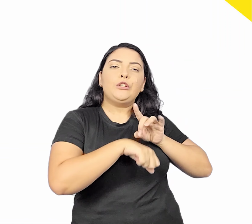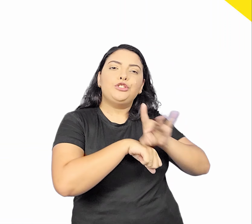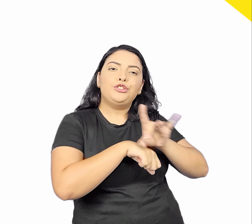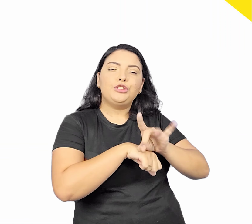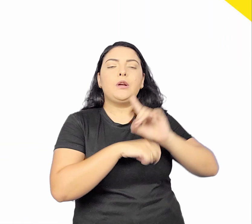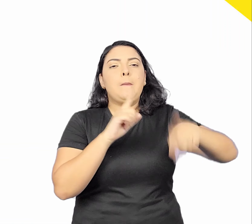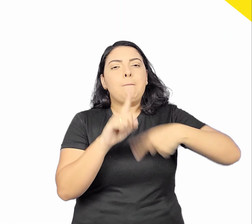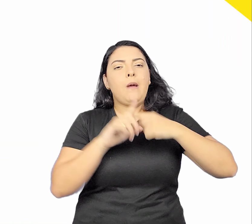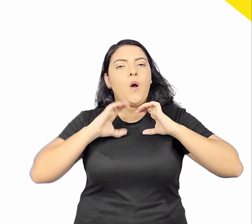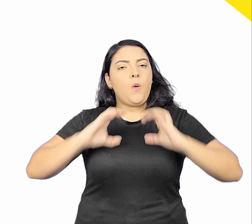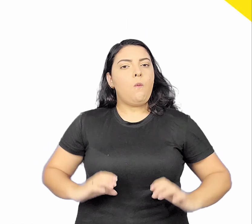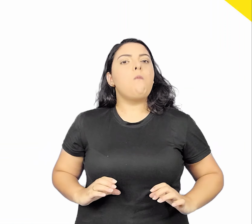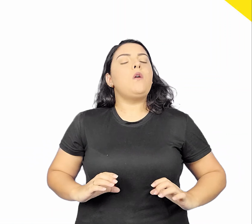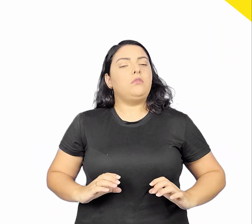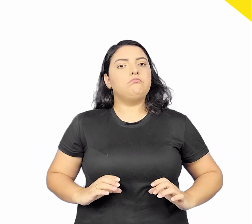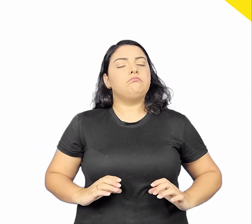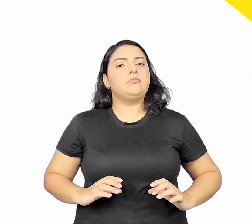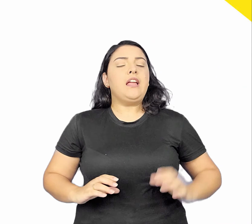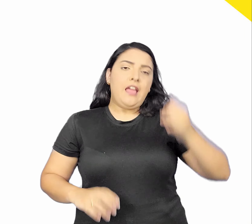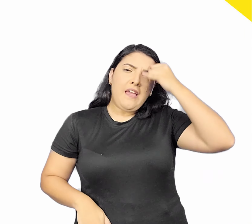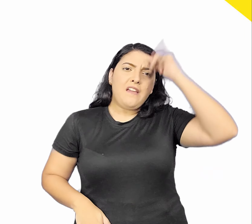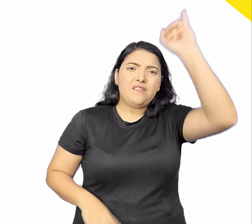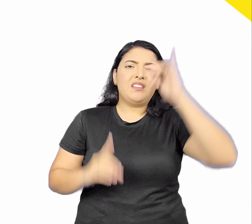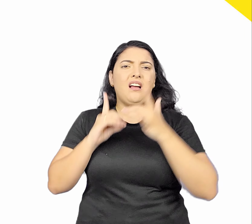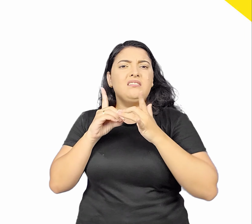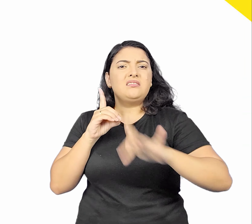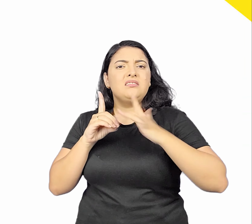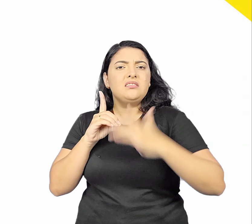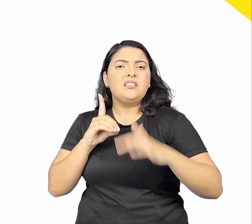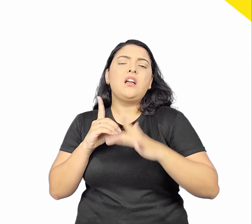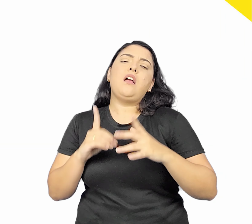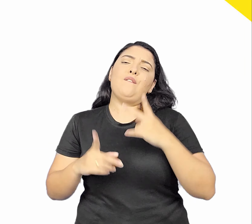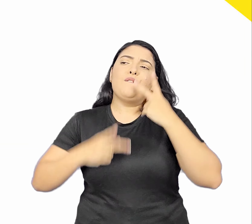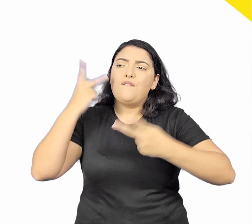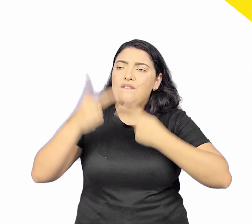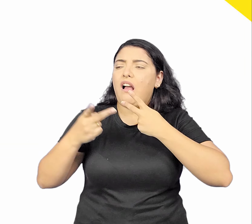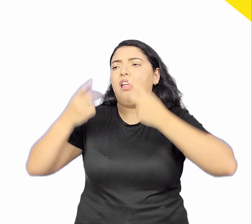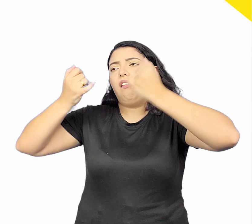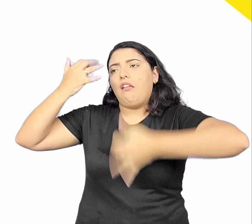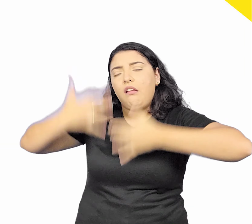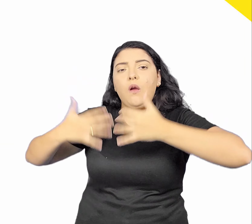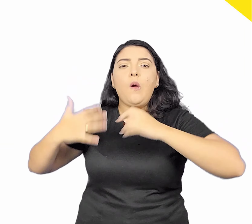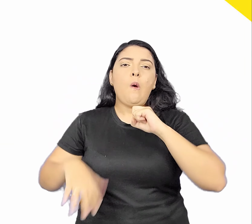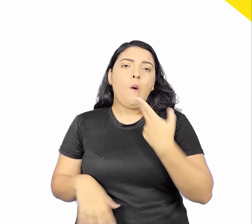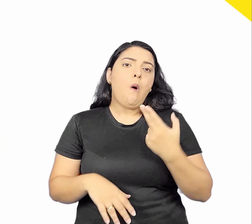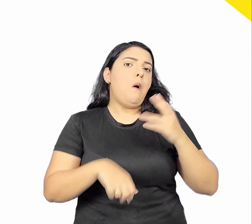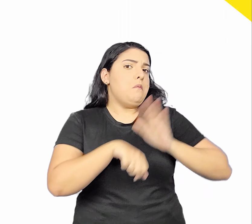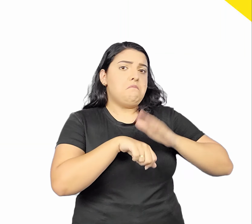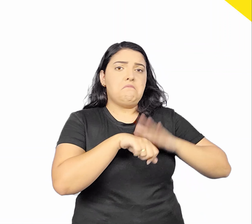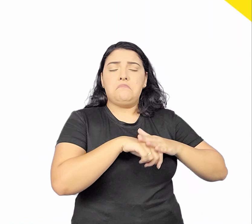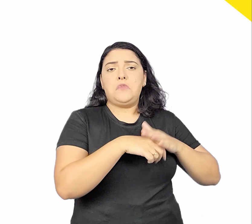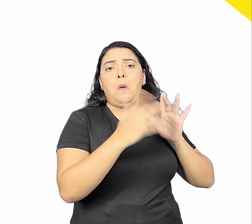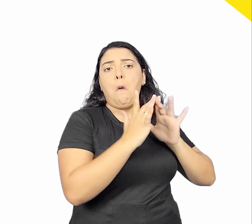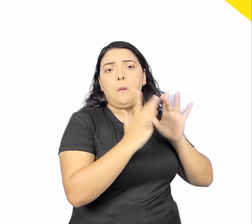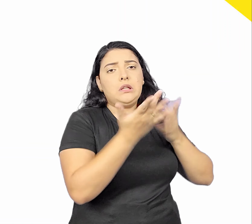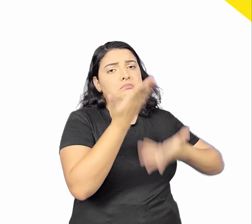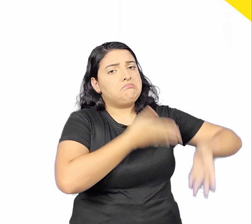respostas, dicas, modos de agir Acionando o anticapacitismo, seja em nossas falas,